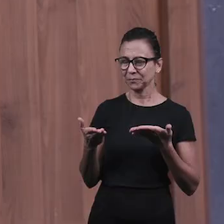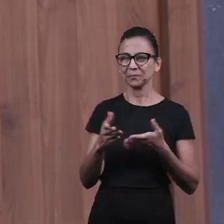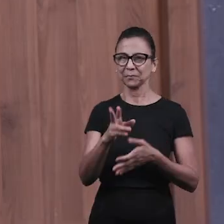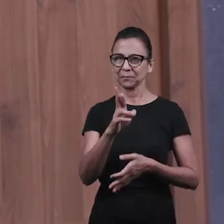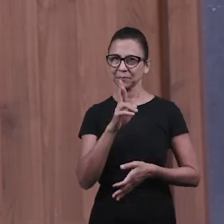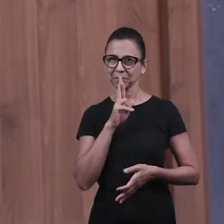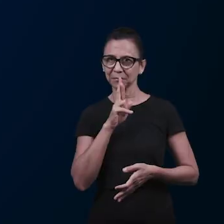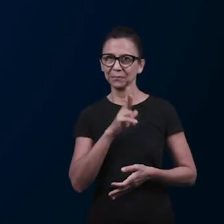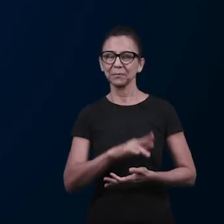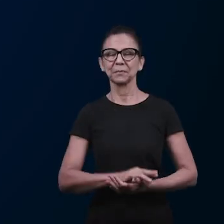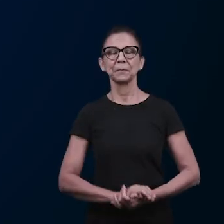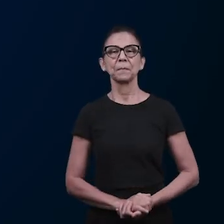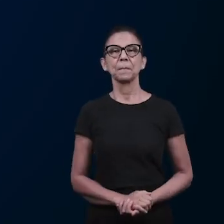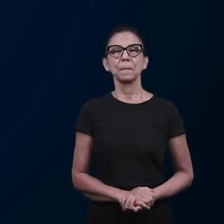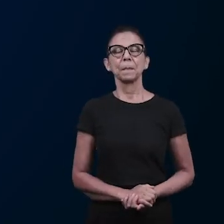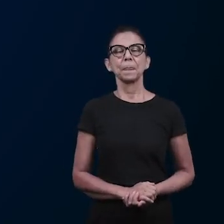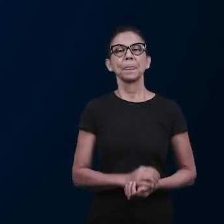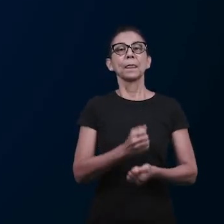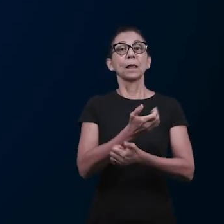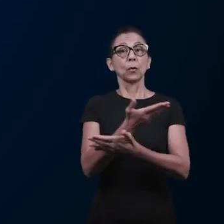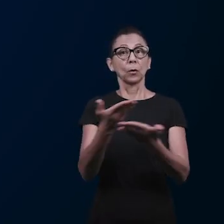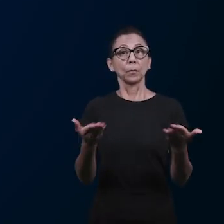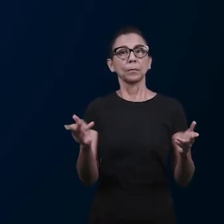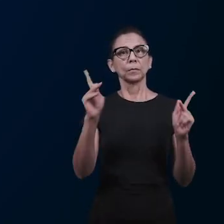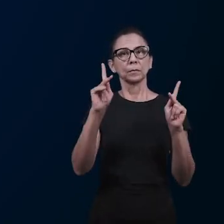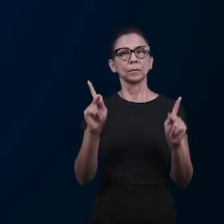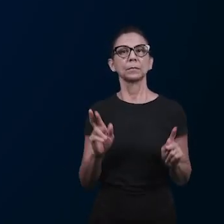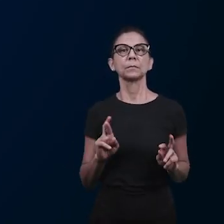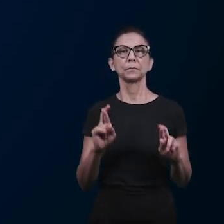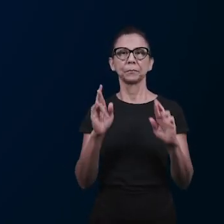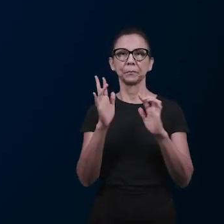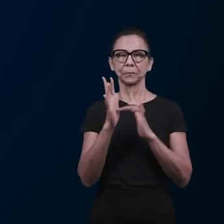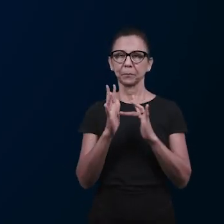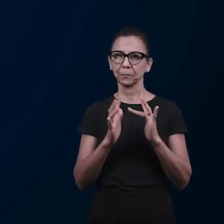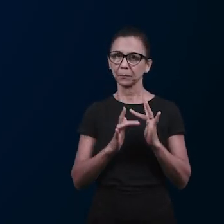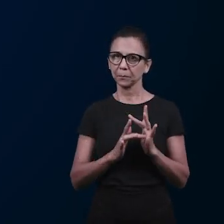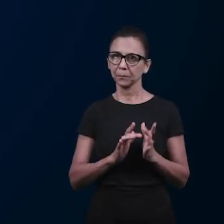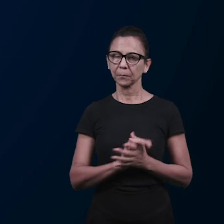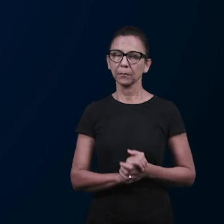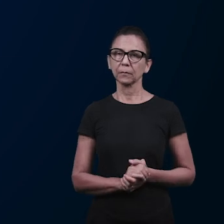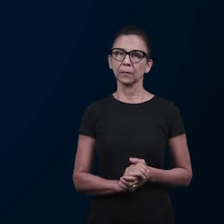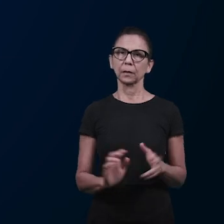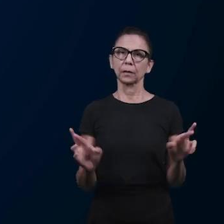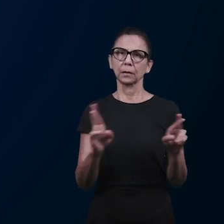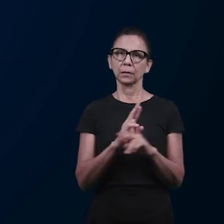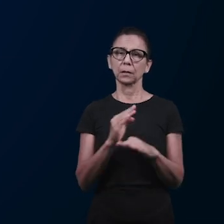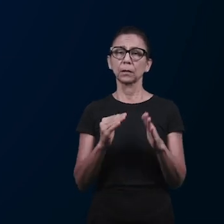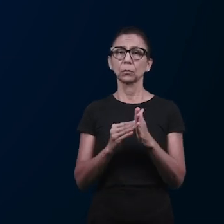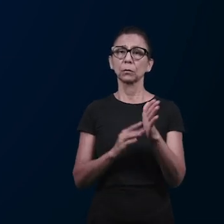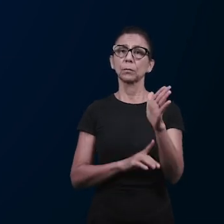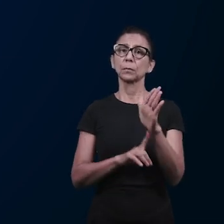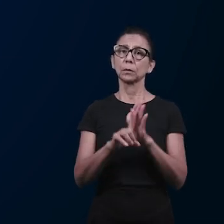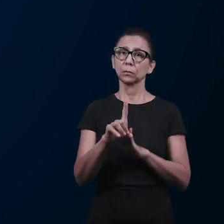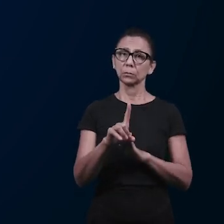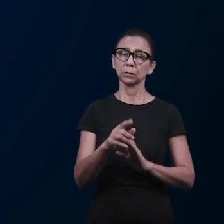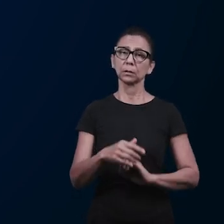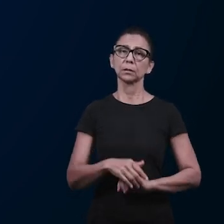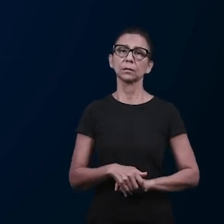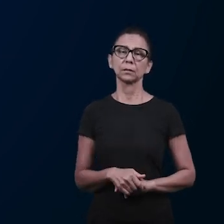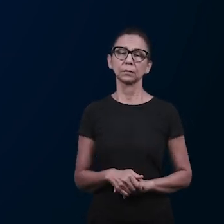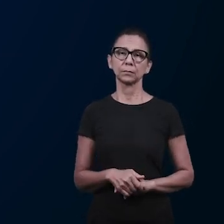começar a explicar. Nós saudamos a todos com a paz do Senhor Jesus. Com relação a esta última